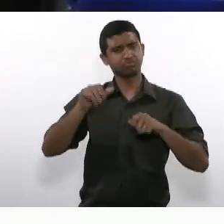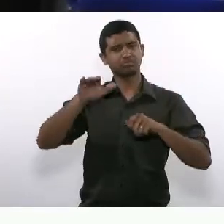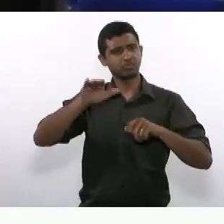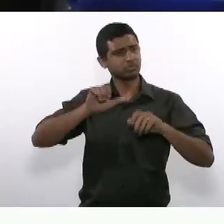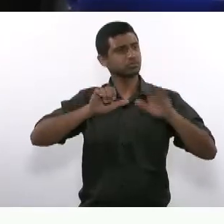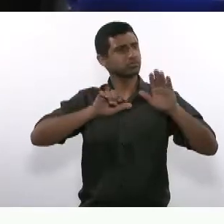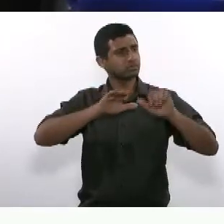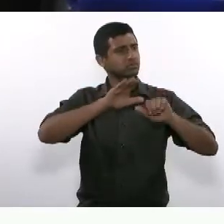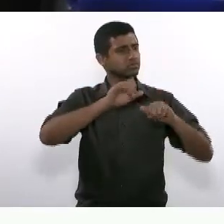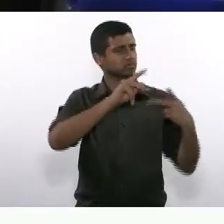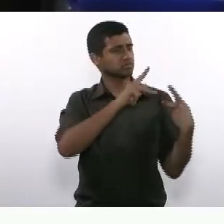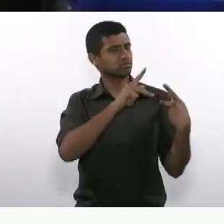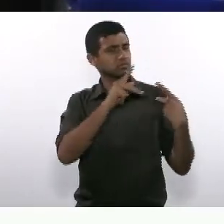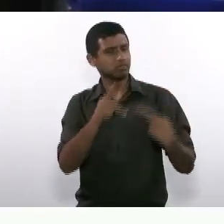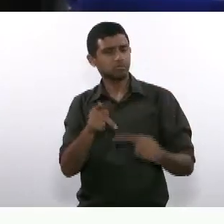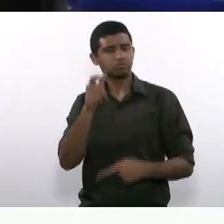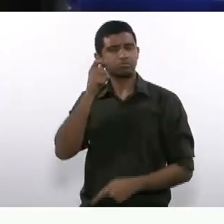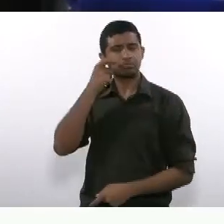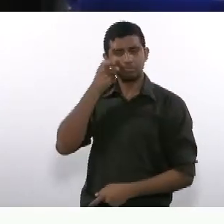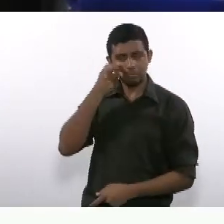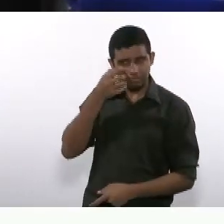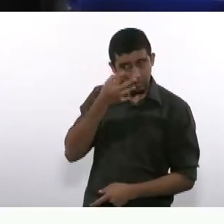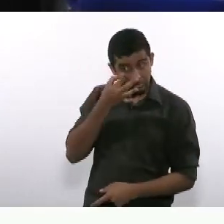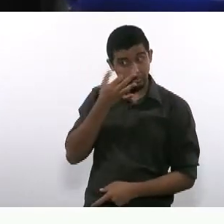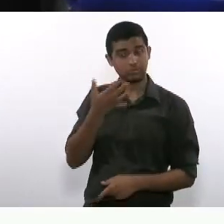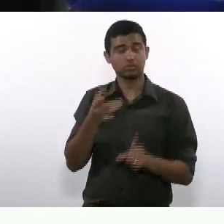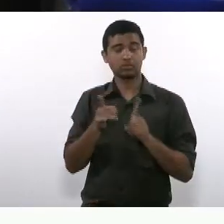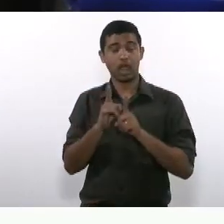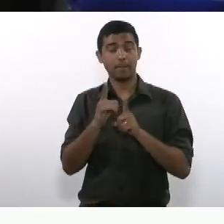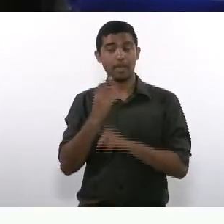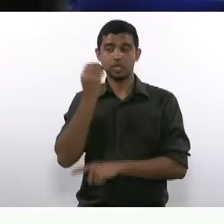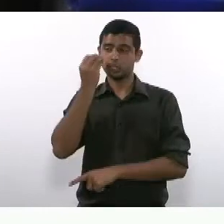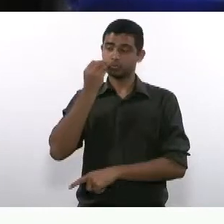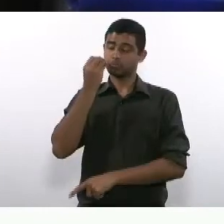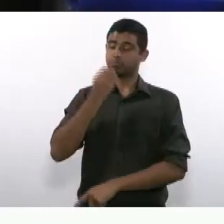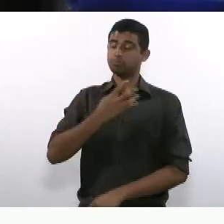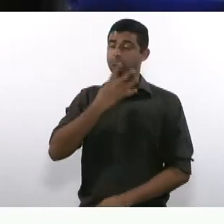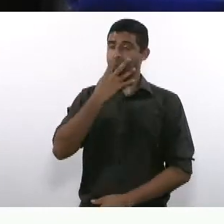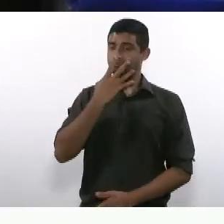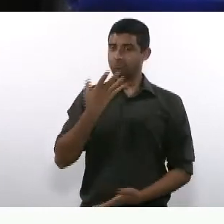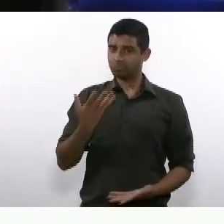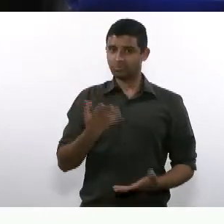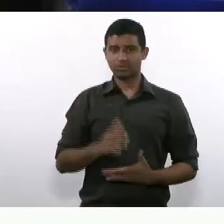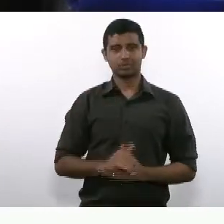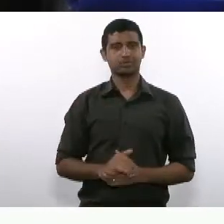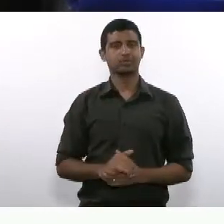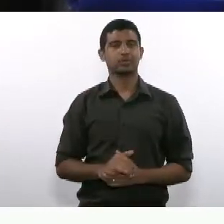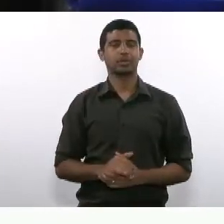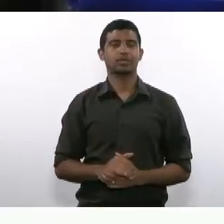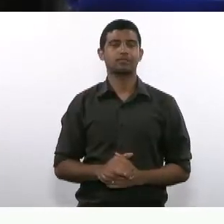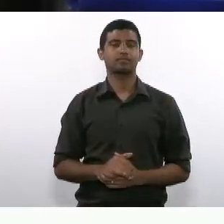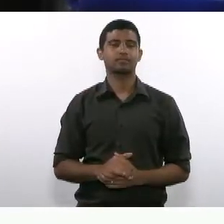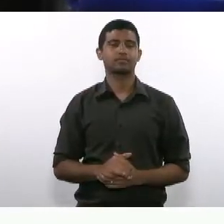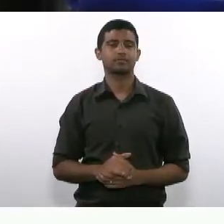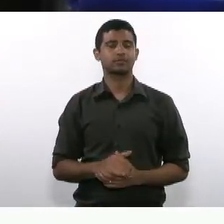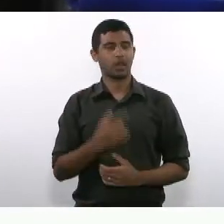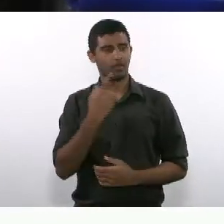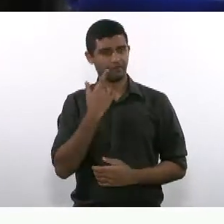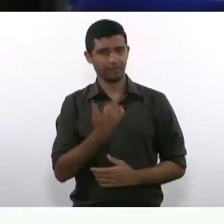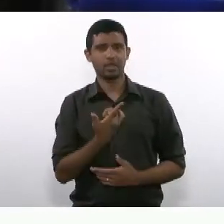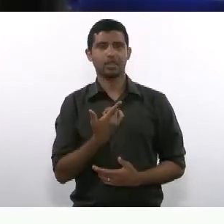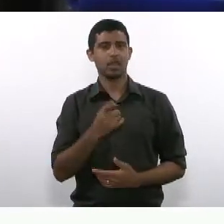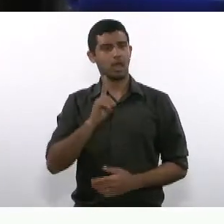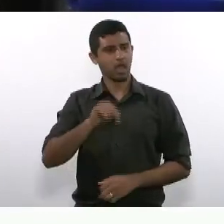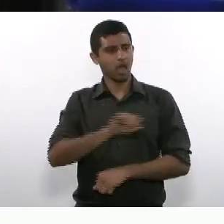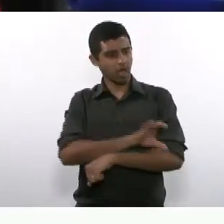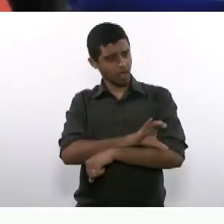ali visitar, assistir e ter uma experiência prazerosa. Então, essa relação que é cultural, e por isso a